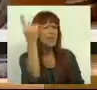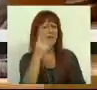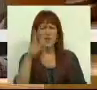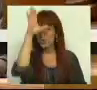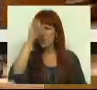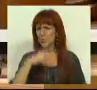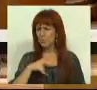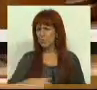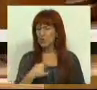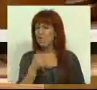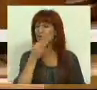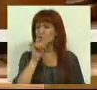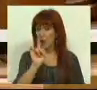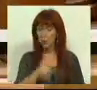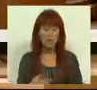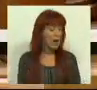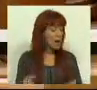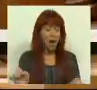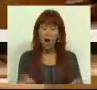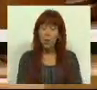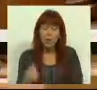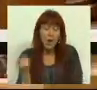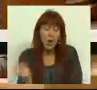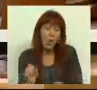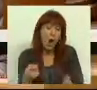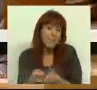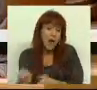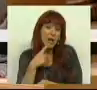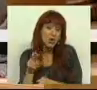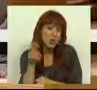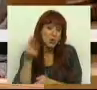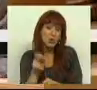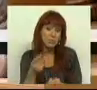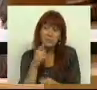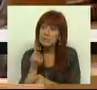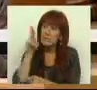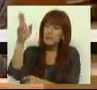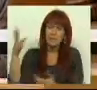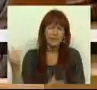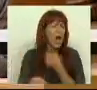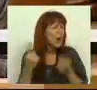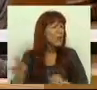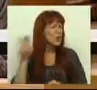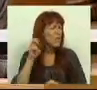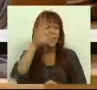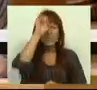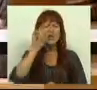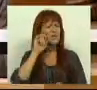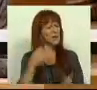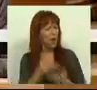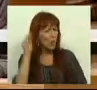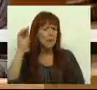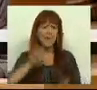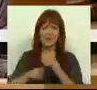o governo português referir que não temos dinheiro para pagar estes juros? Ou alguma vez se ouviu o governo defender que o